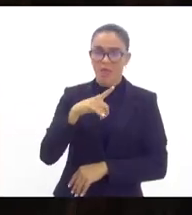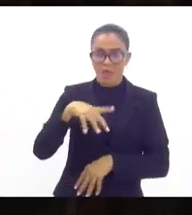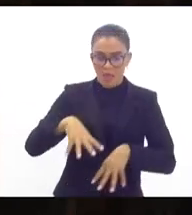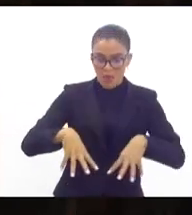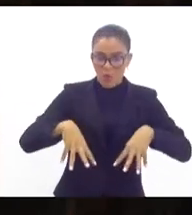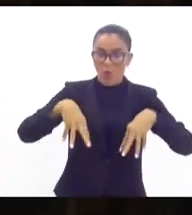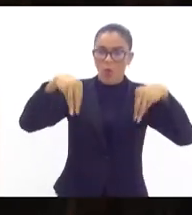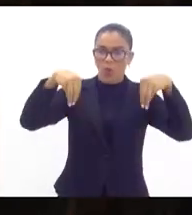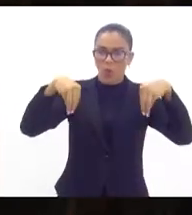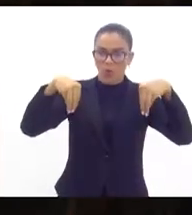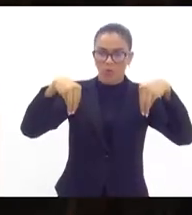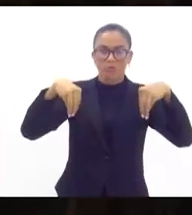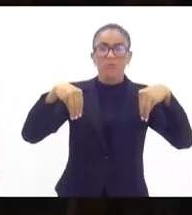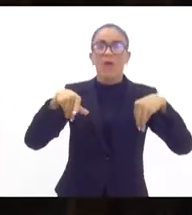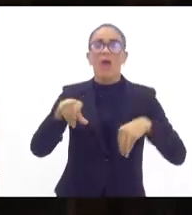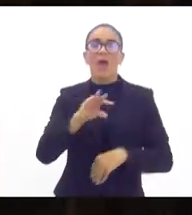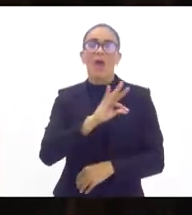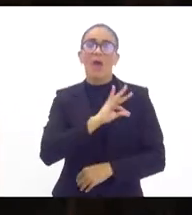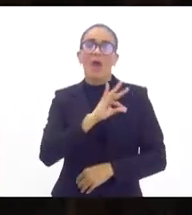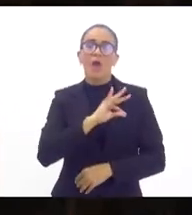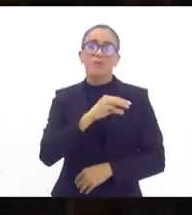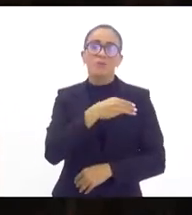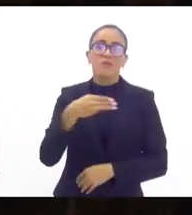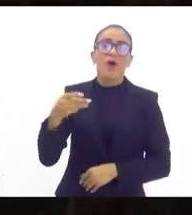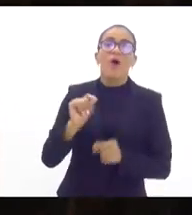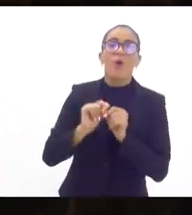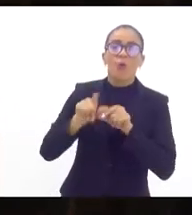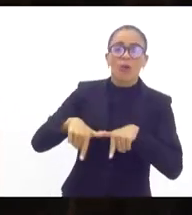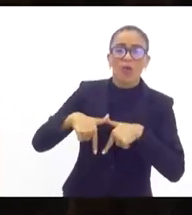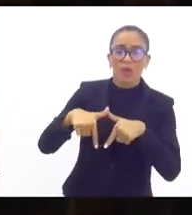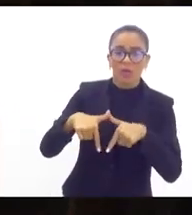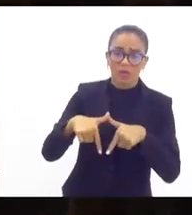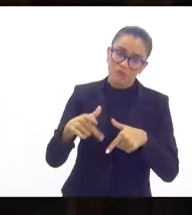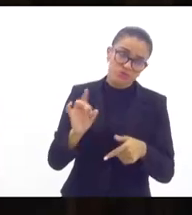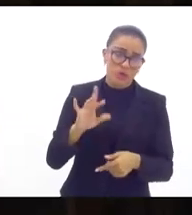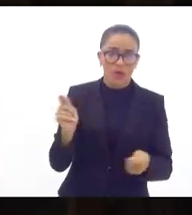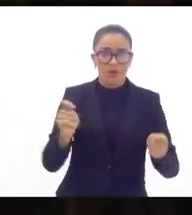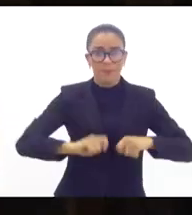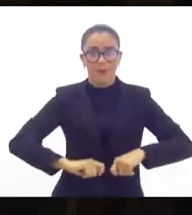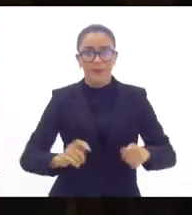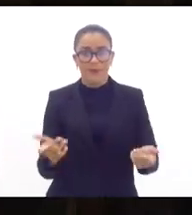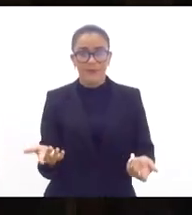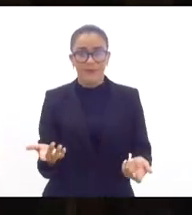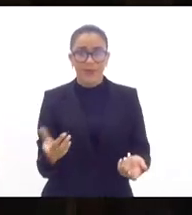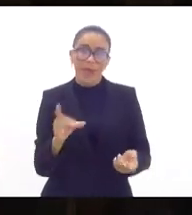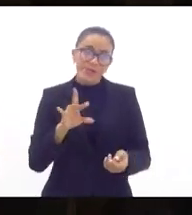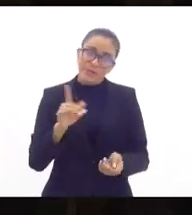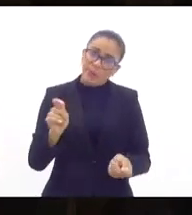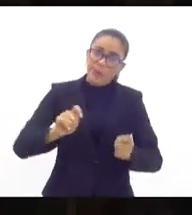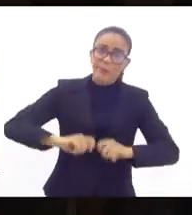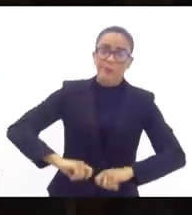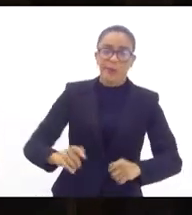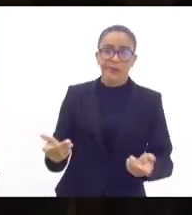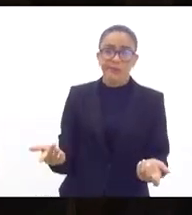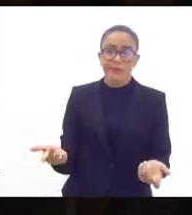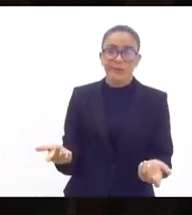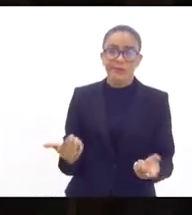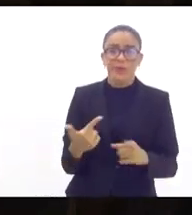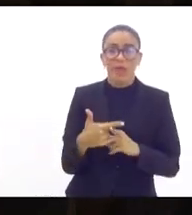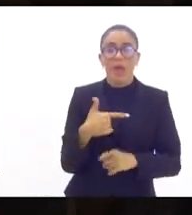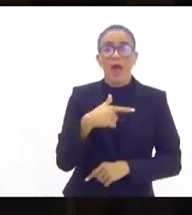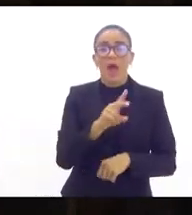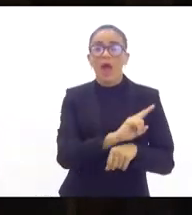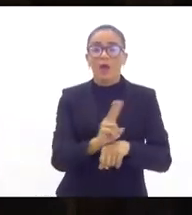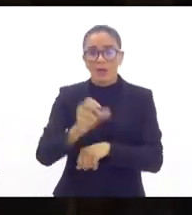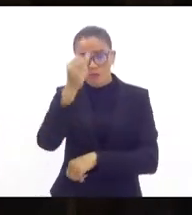a polícia militar faz o quê O que pode infelizmente é o que pode aguarda